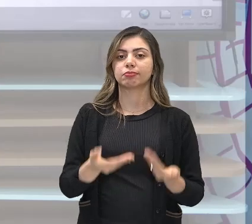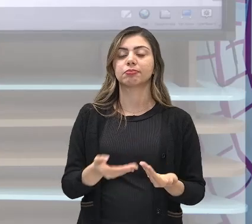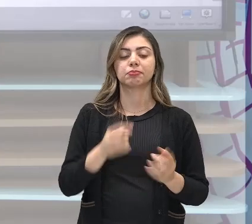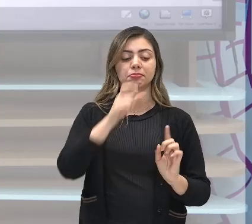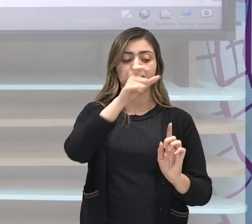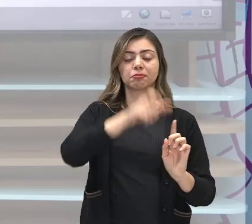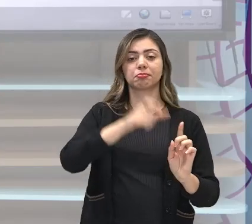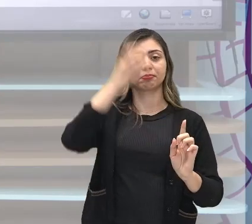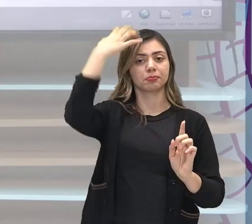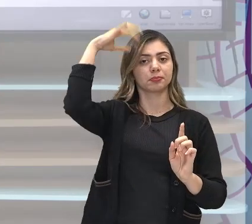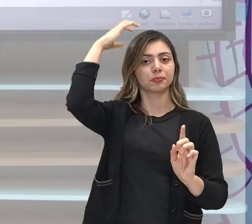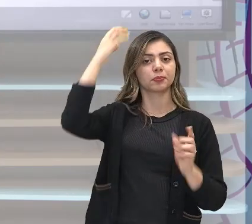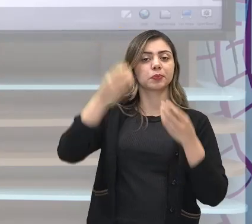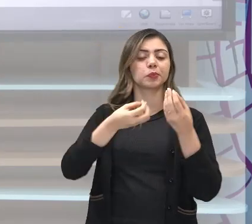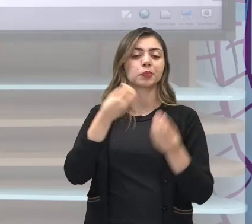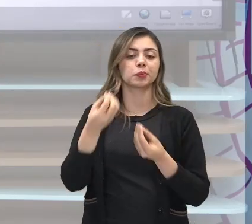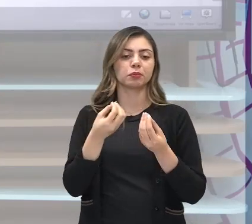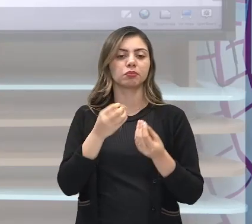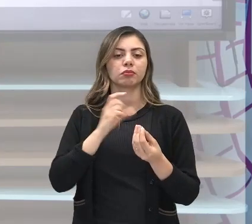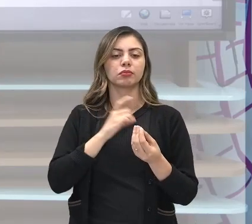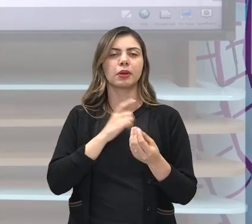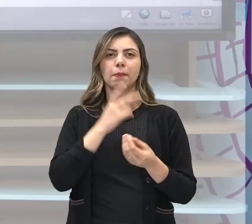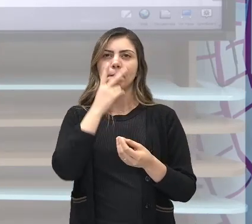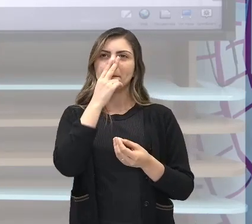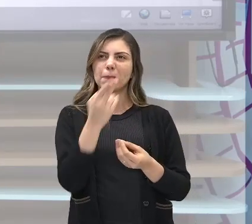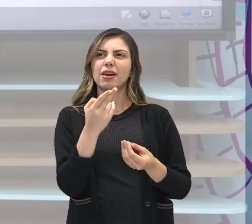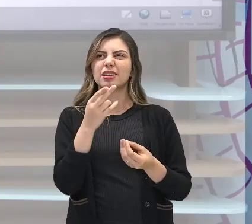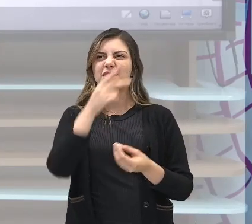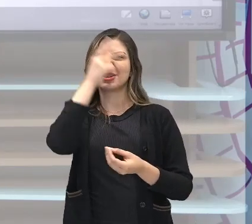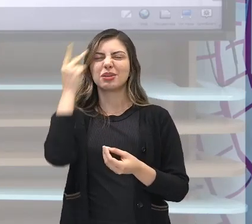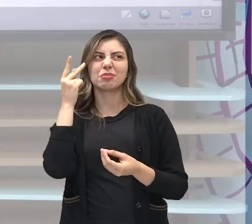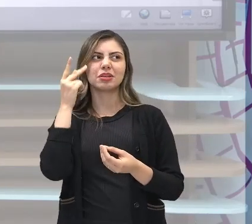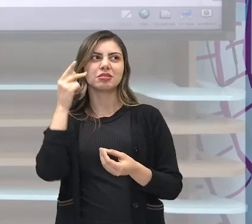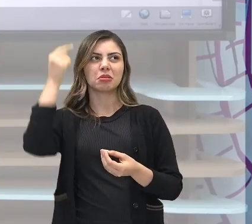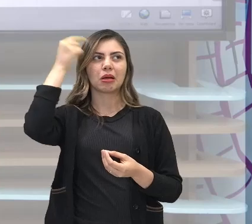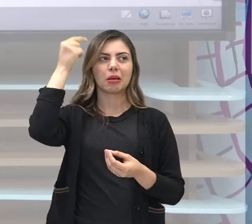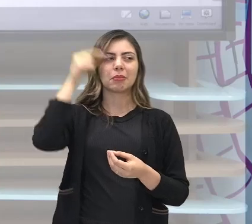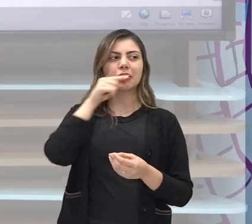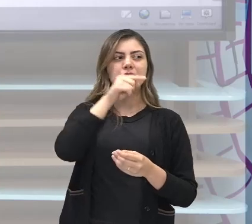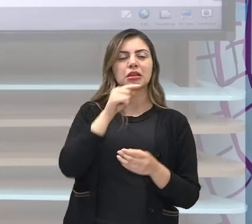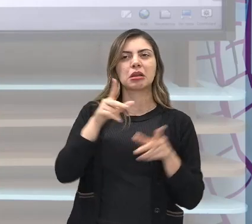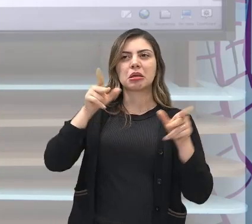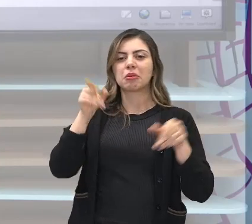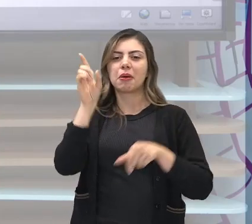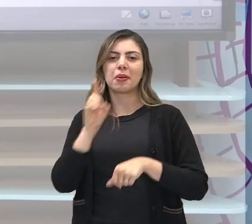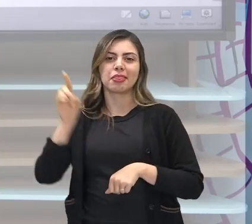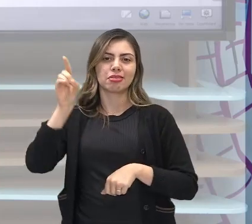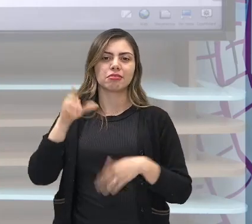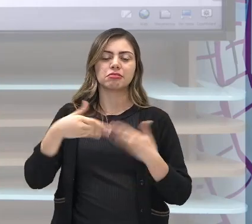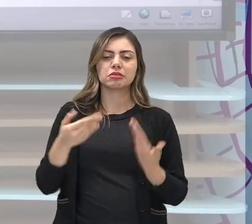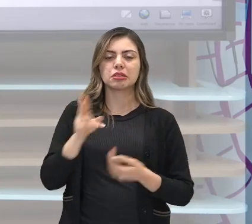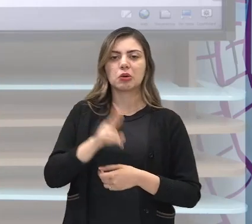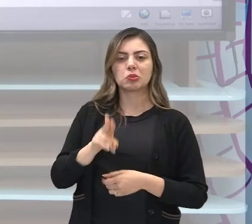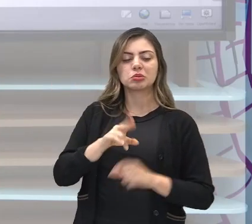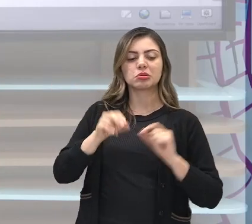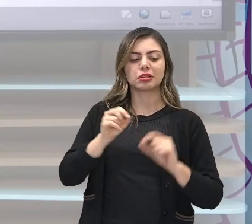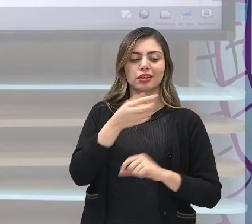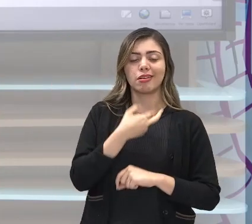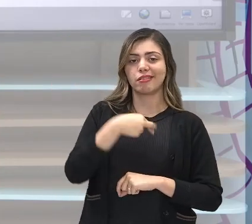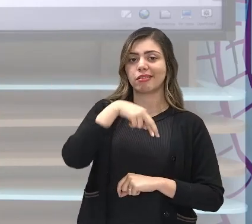monarca, a uma figura divina. Então, utiliza-se, né, da